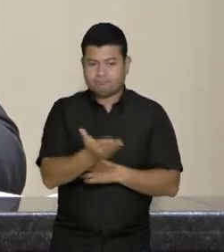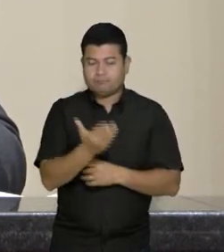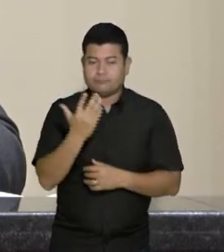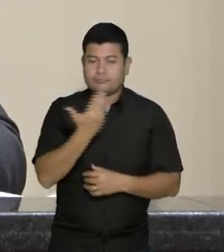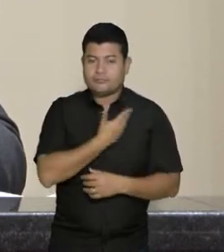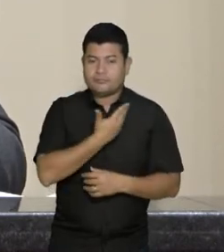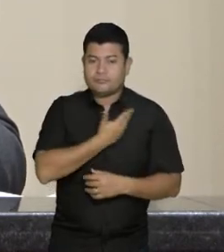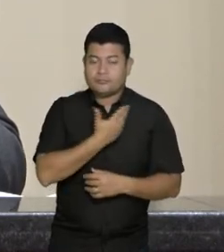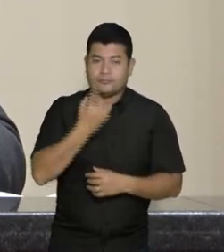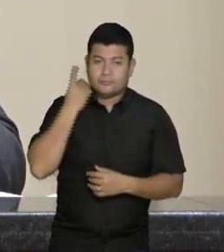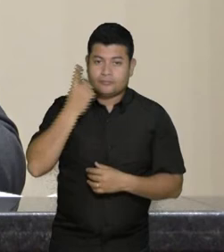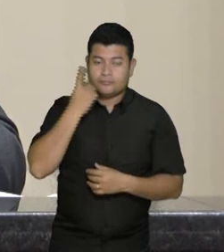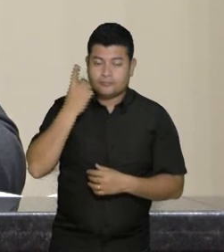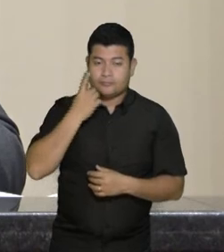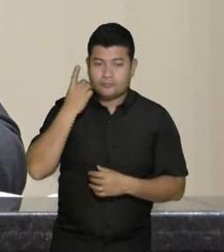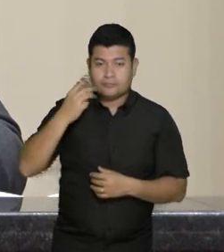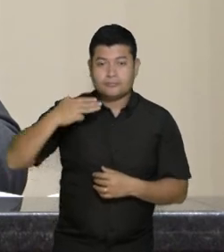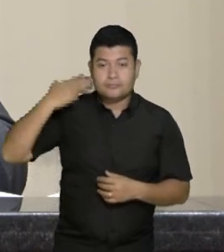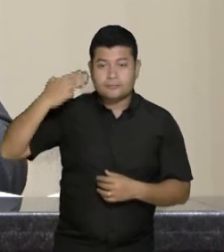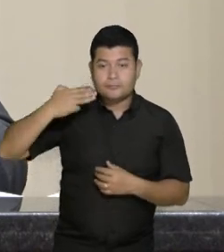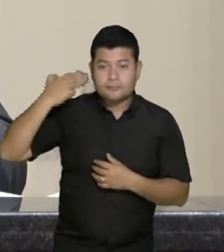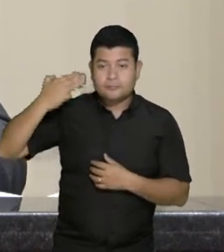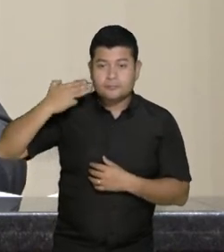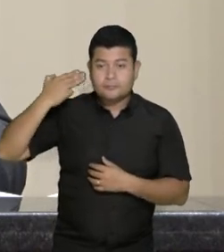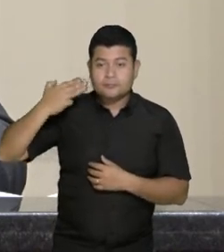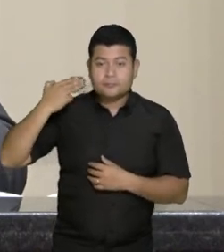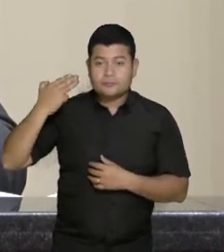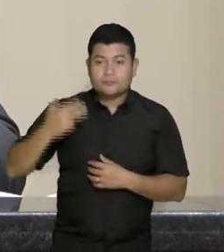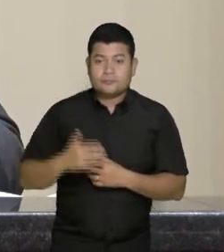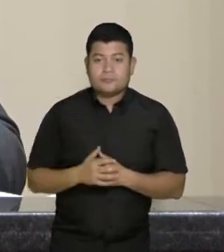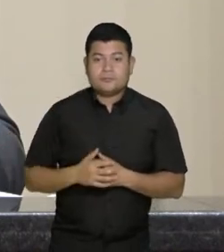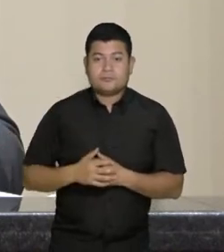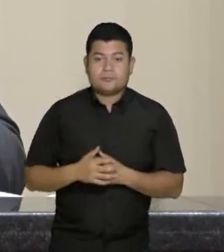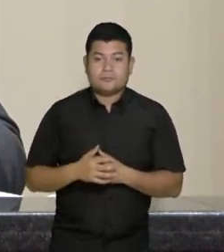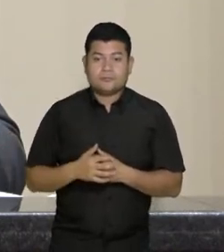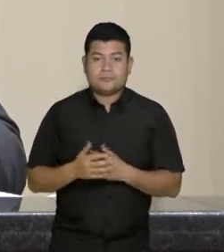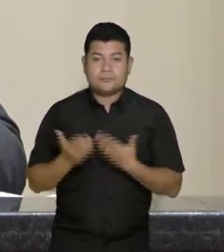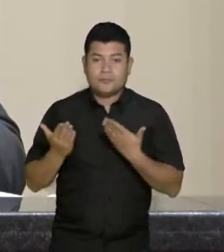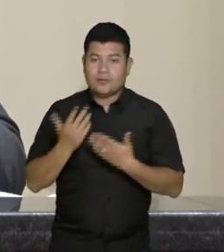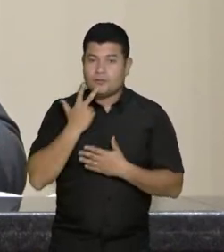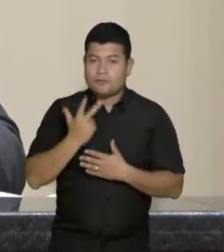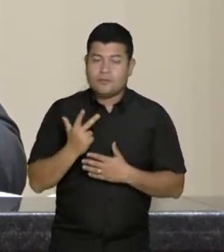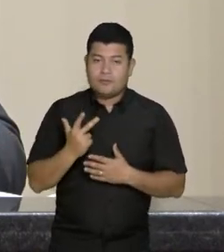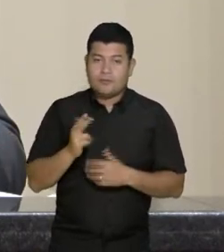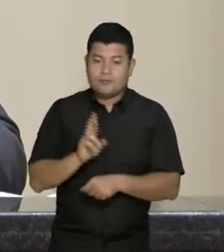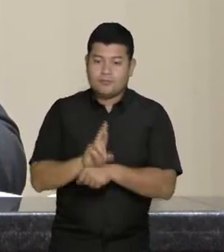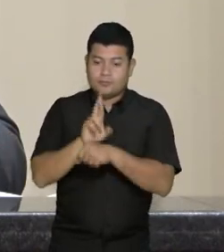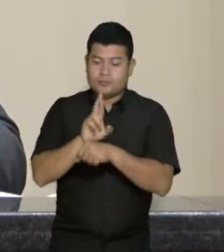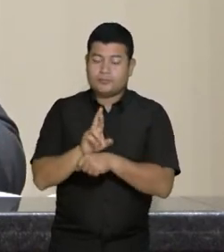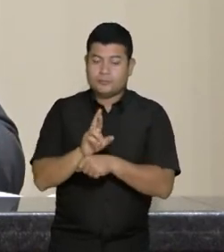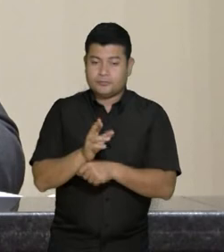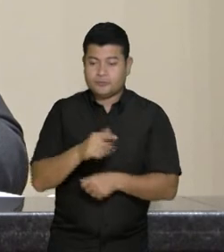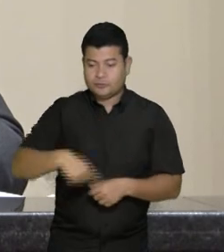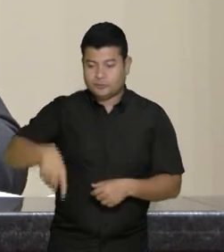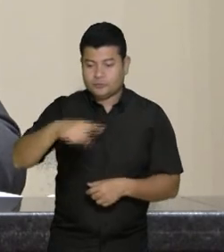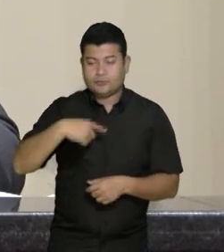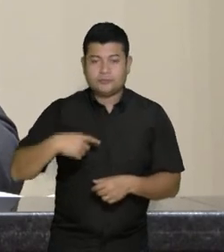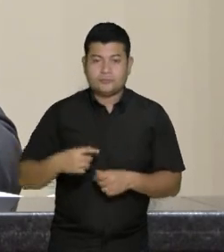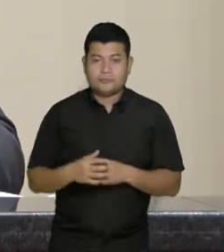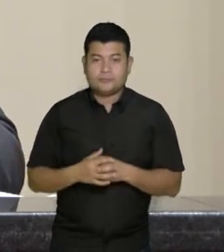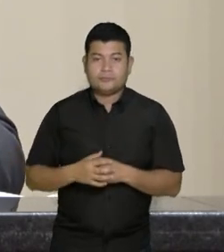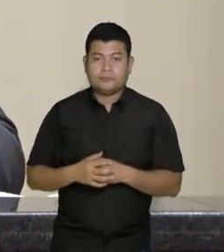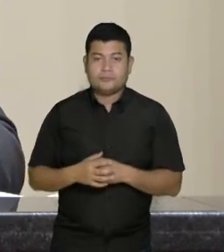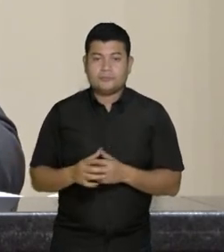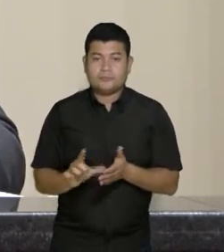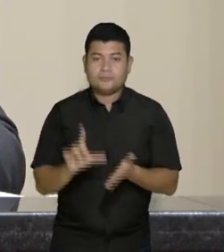colega Márcio Machado, que na abertura fala lá em nome dos 40 deputados. Aí. Antes